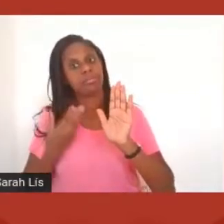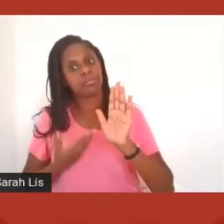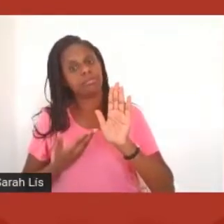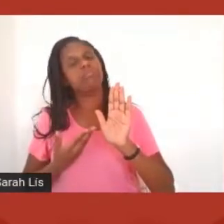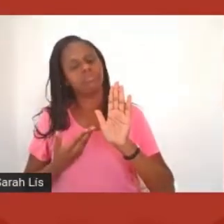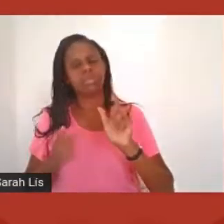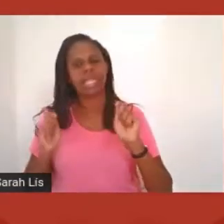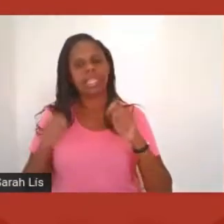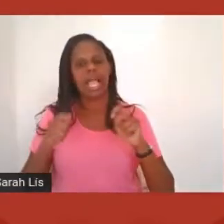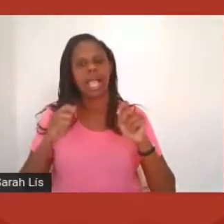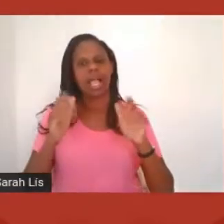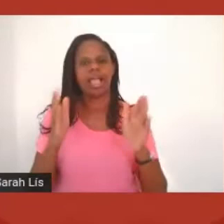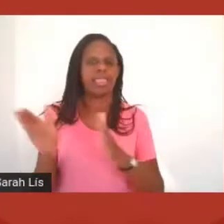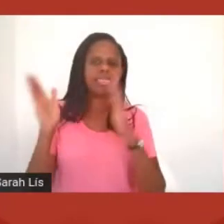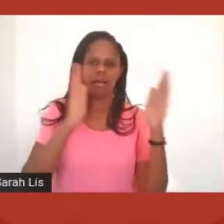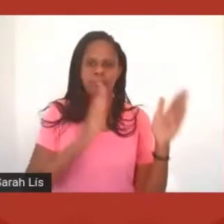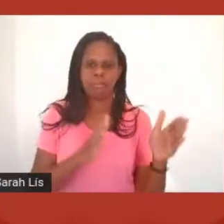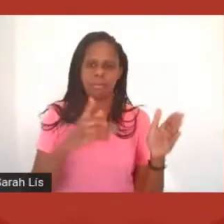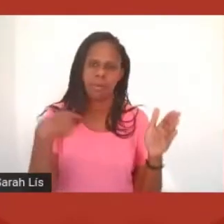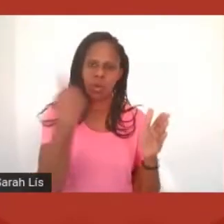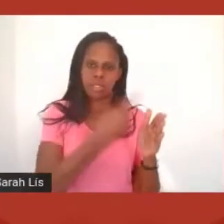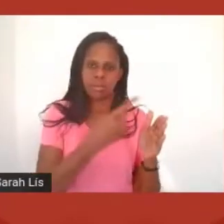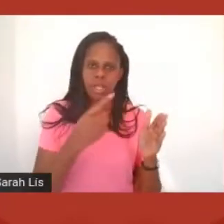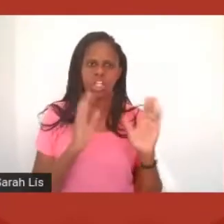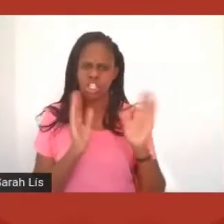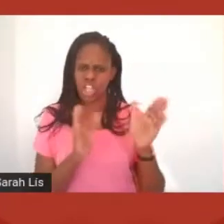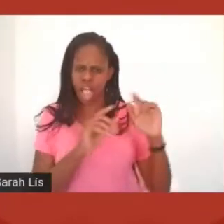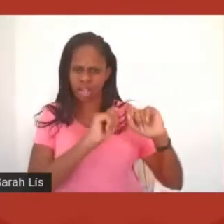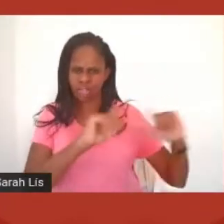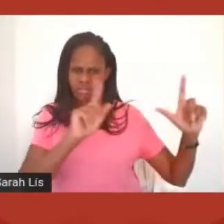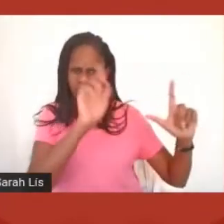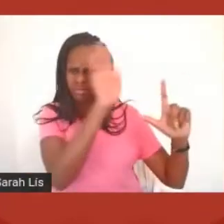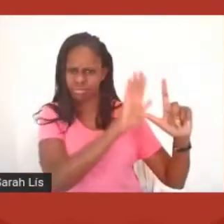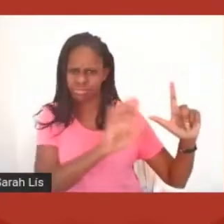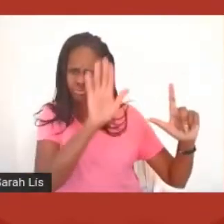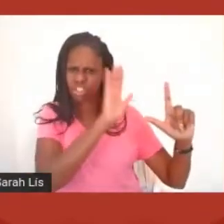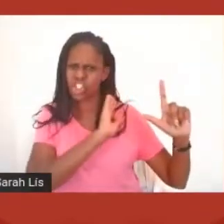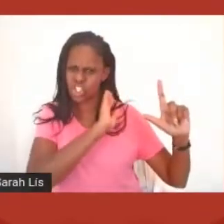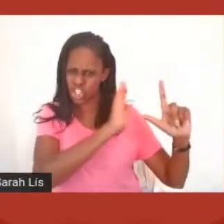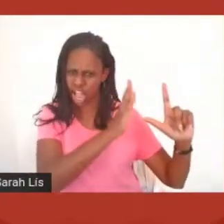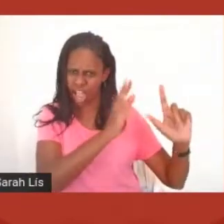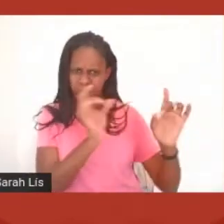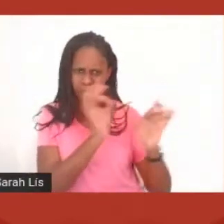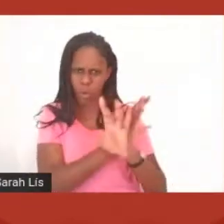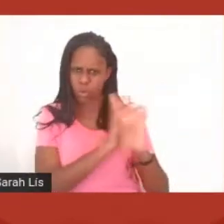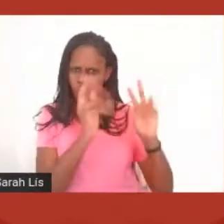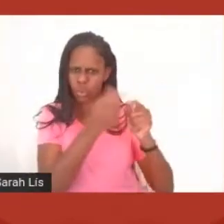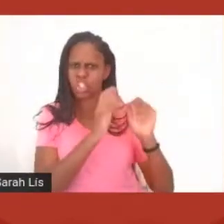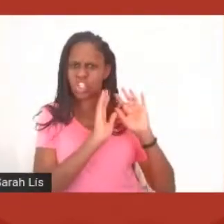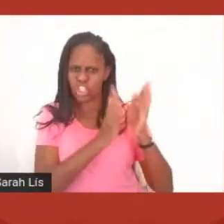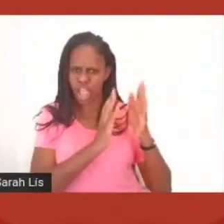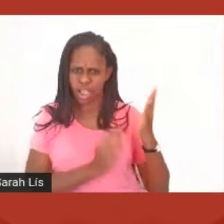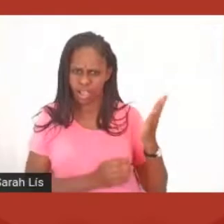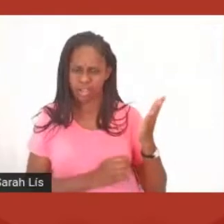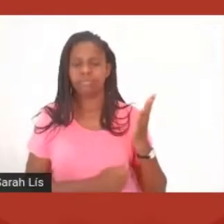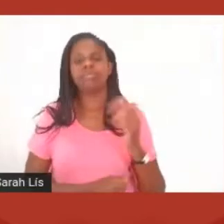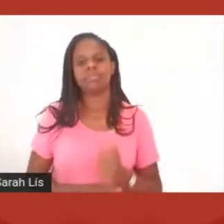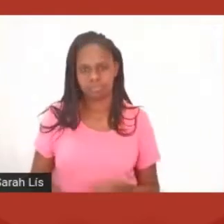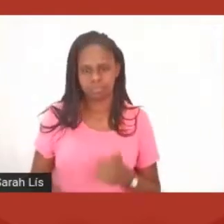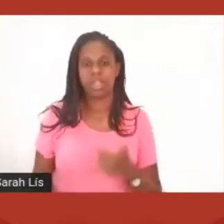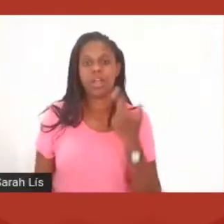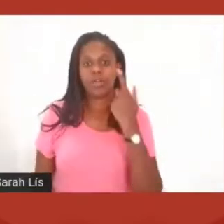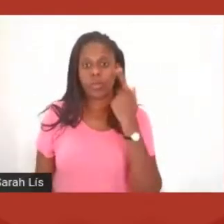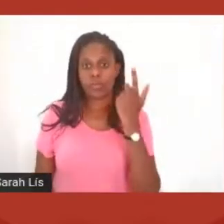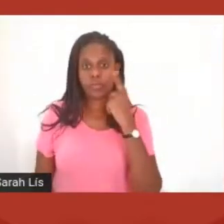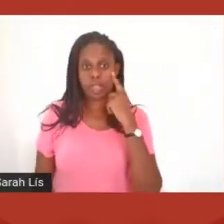Pode passar para a próxima etapa, né? Tá tudo aqui? Vamos dar uma pensada aí. Vamos revisar aí, então,